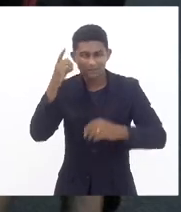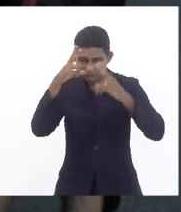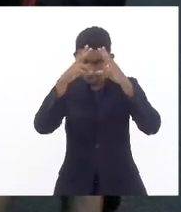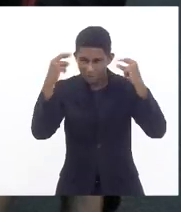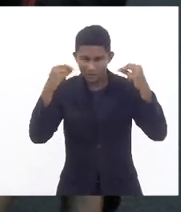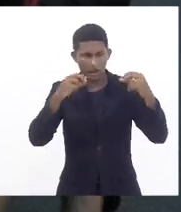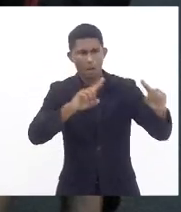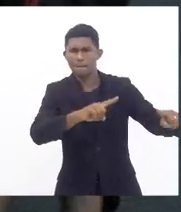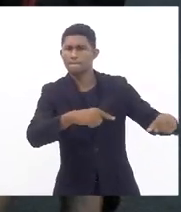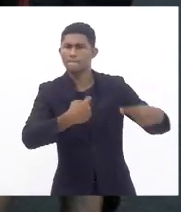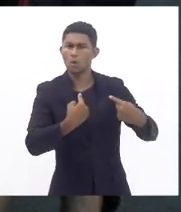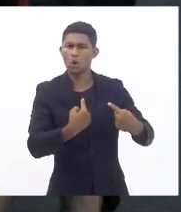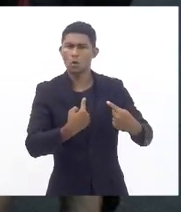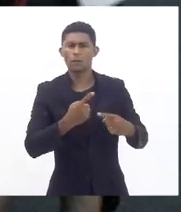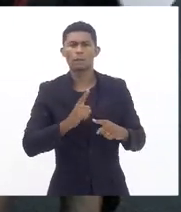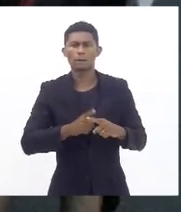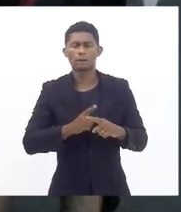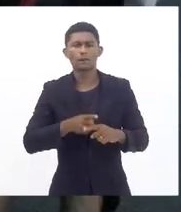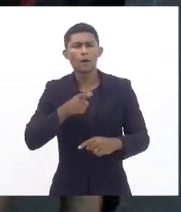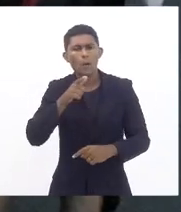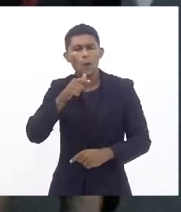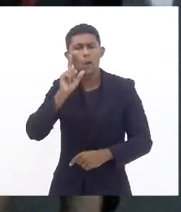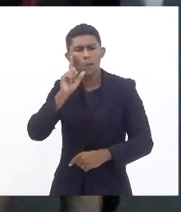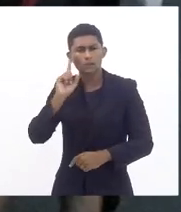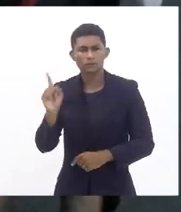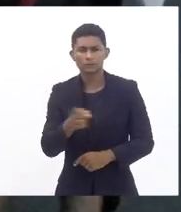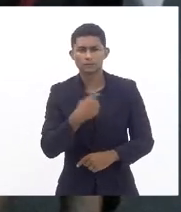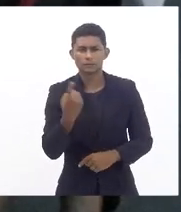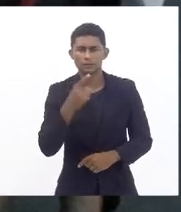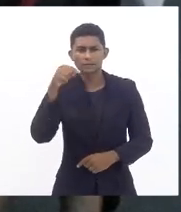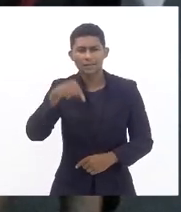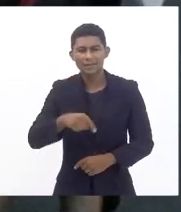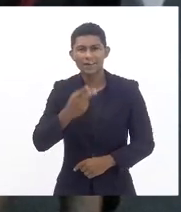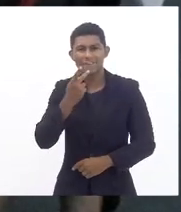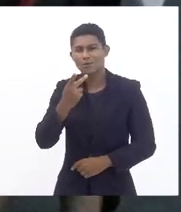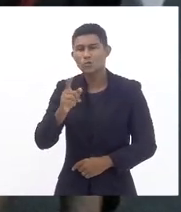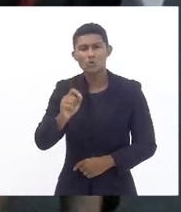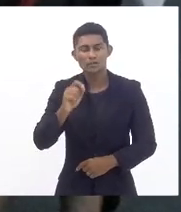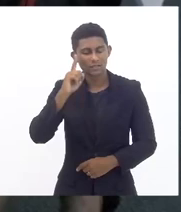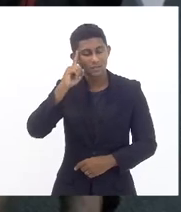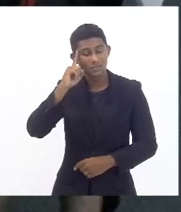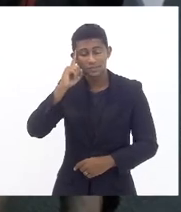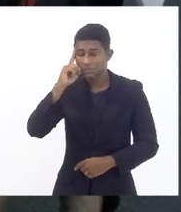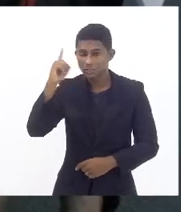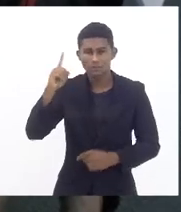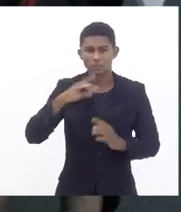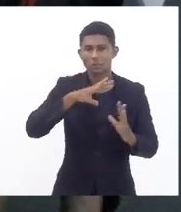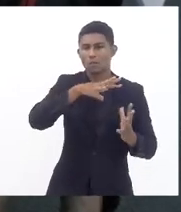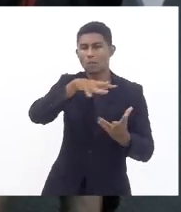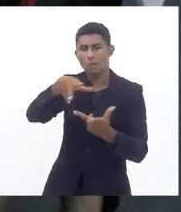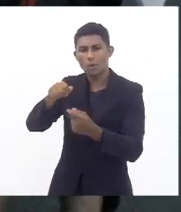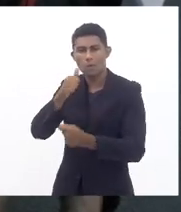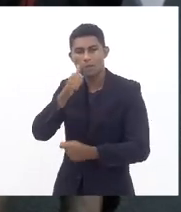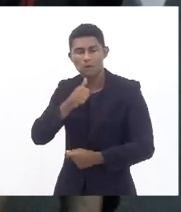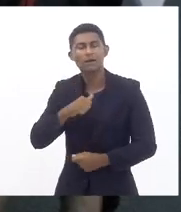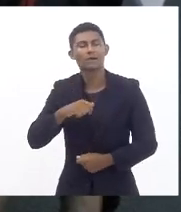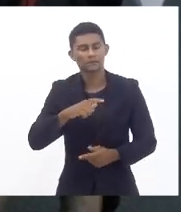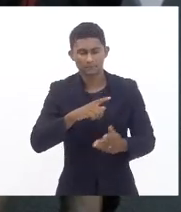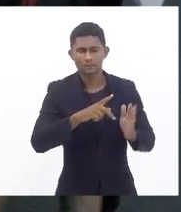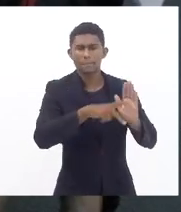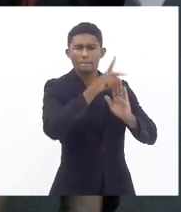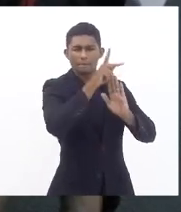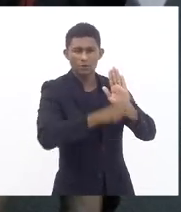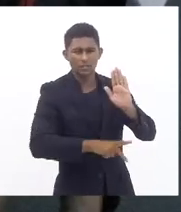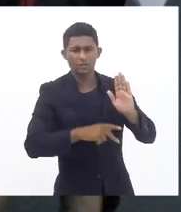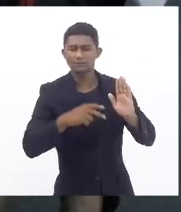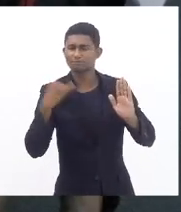porque ontem todos nós nos manifestamos aqui em torno do Dia Internacional de Luta das Mulheres. Vários projetos importantes foram colocados